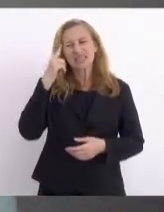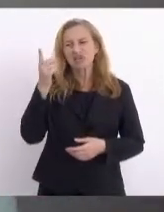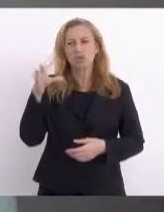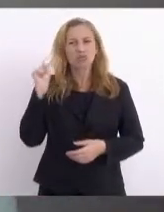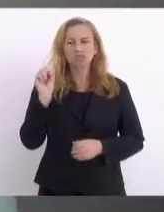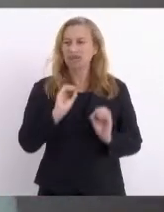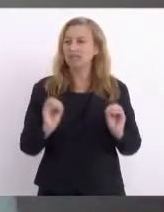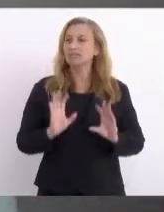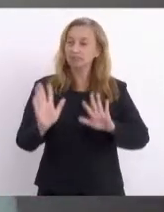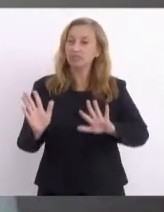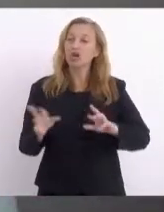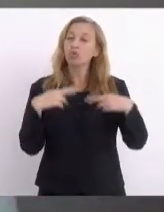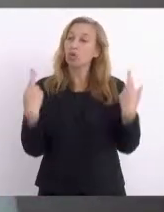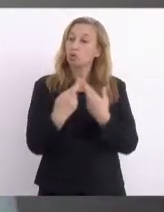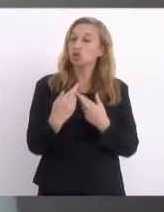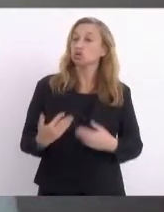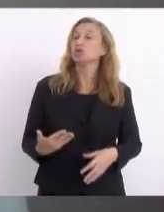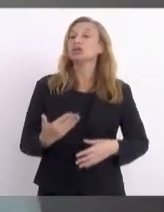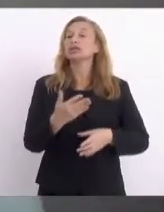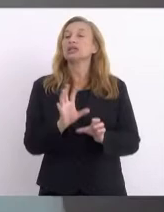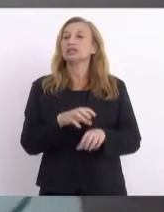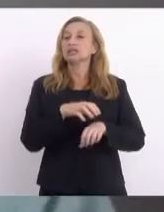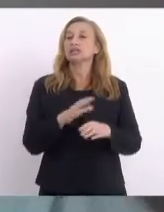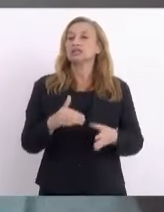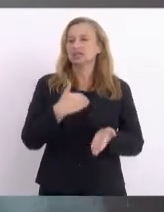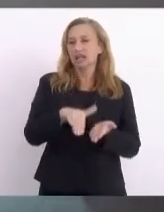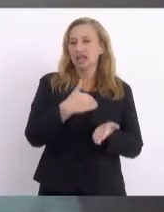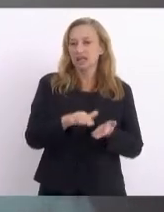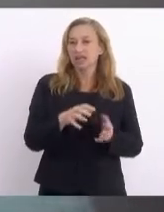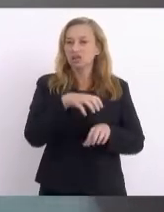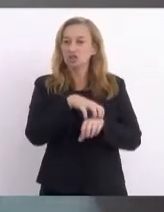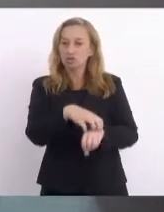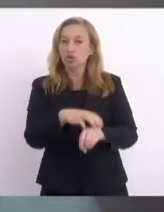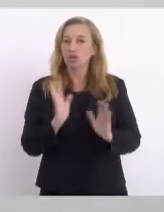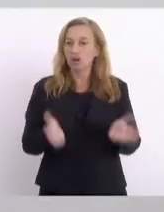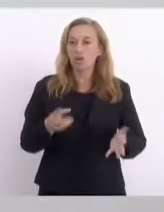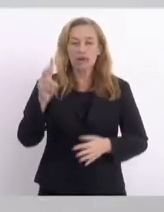Bom, eu me reuni com o secretário de Transportes agora, na segunda-feira,